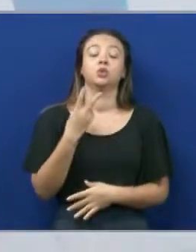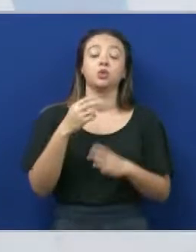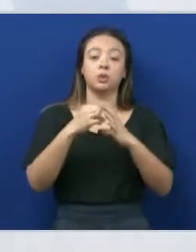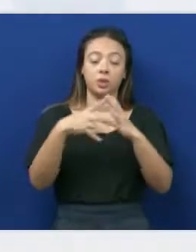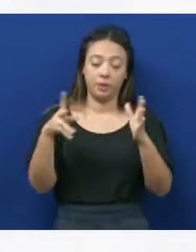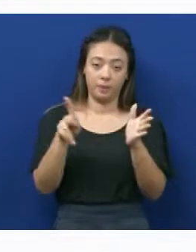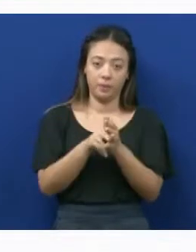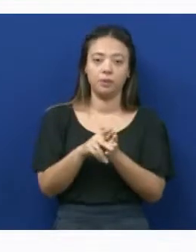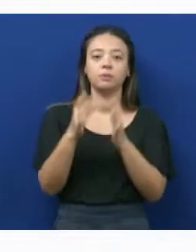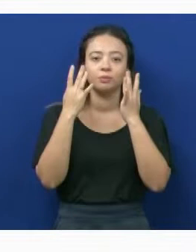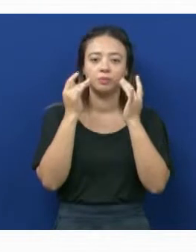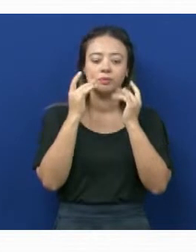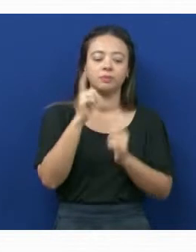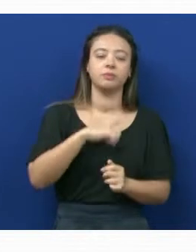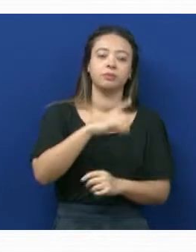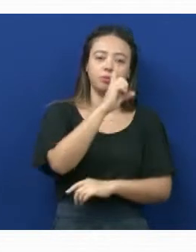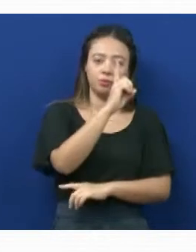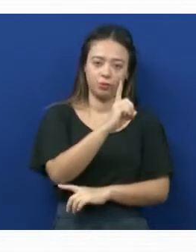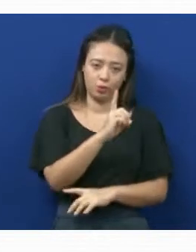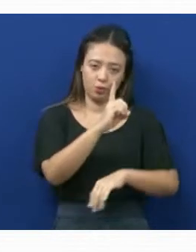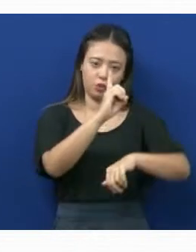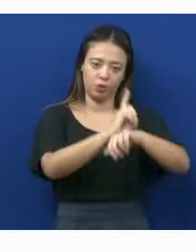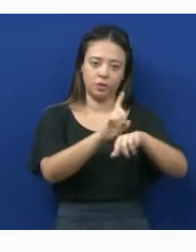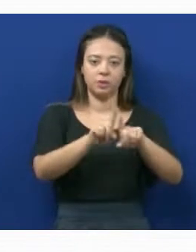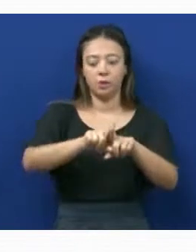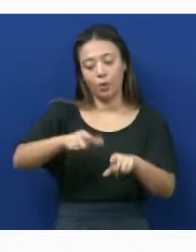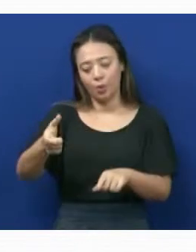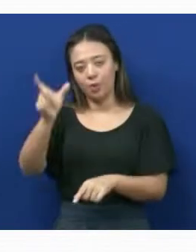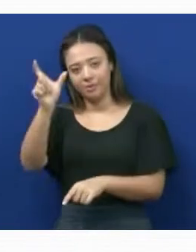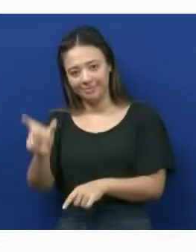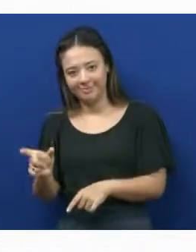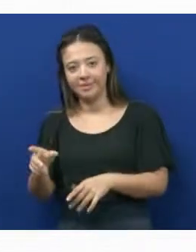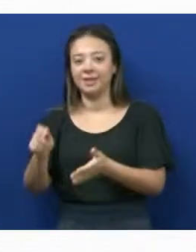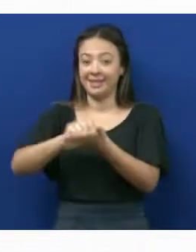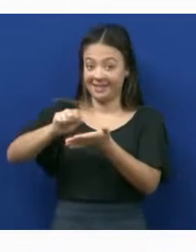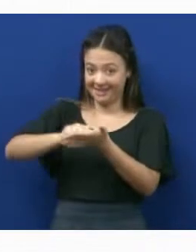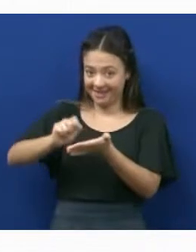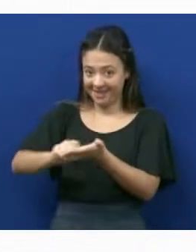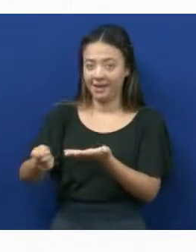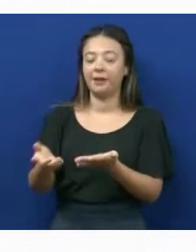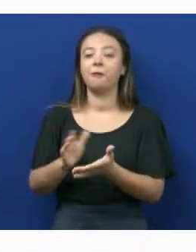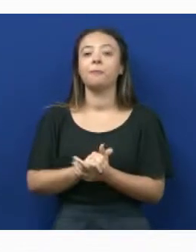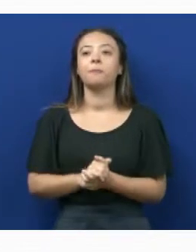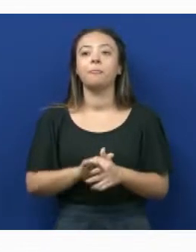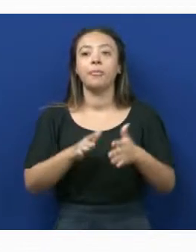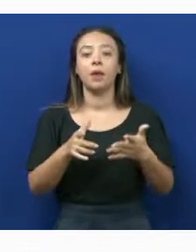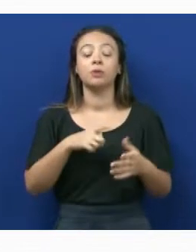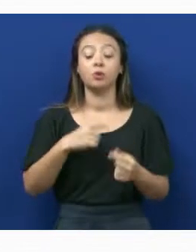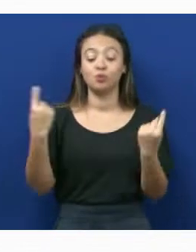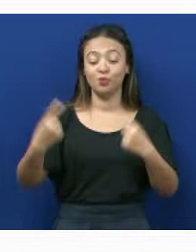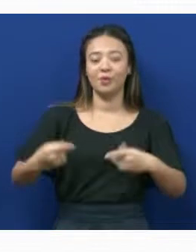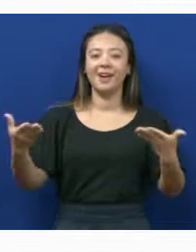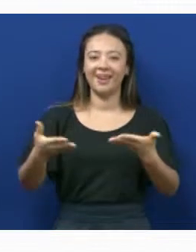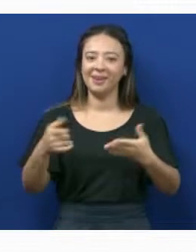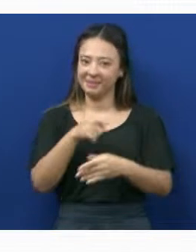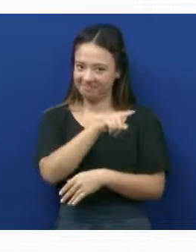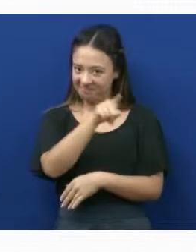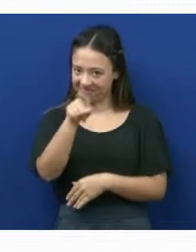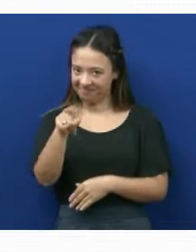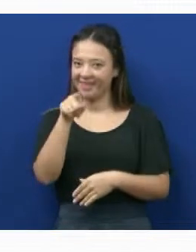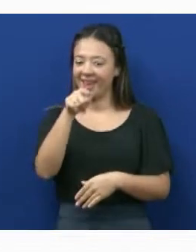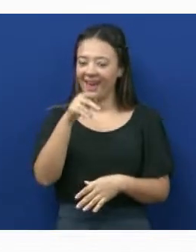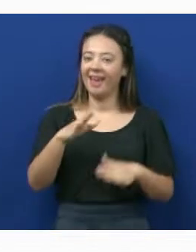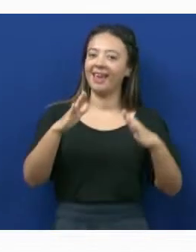que é o diretor e o dramaturgo, tem uma sugestão de atividade para você. Certo? Um desafio para você nesse momento que você